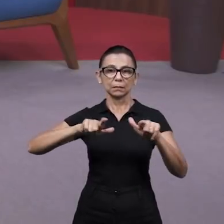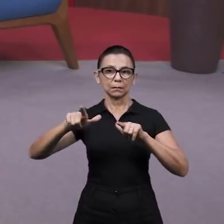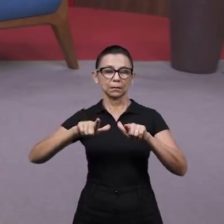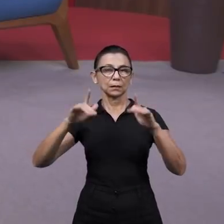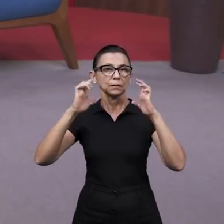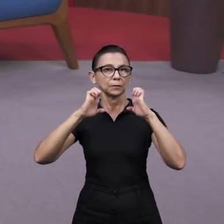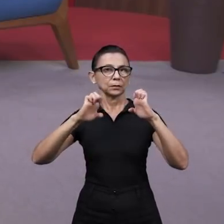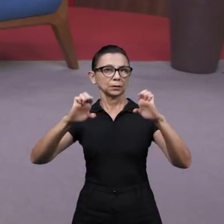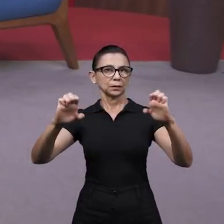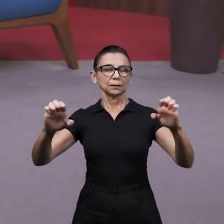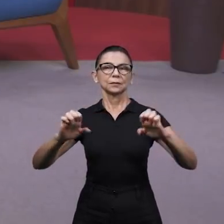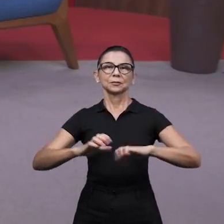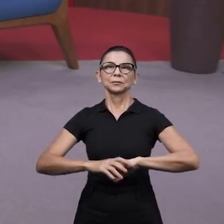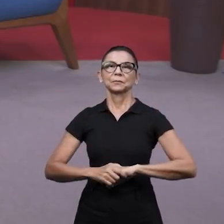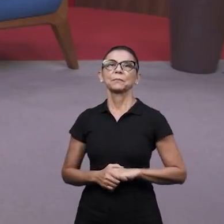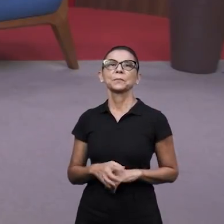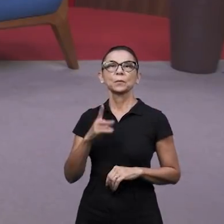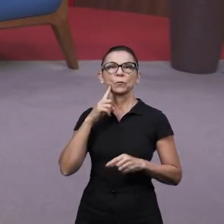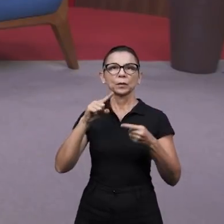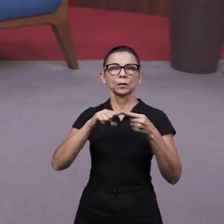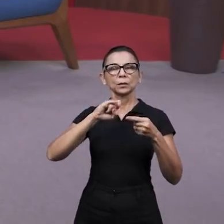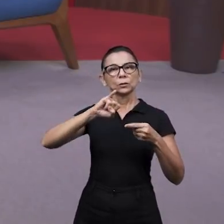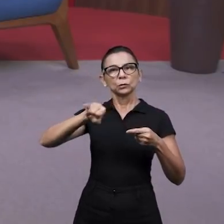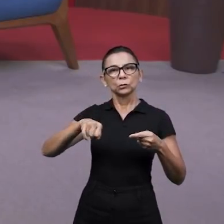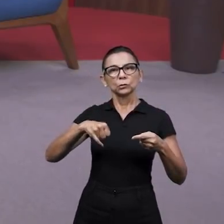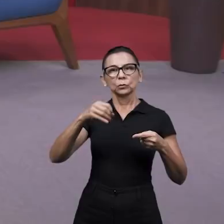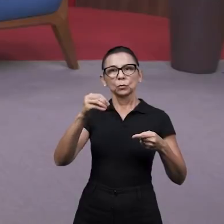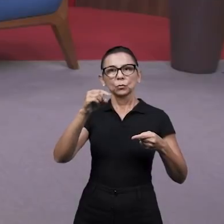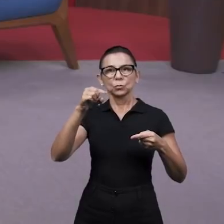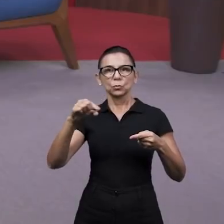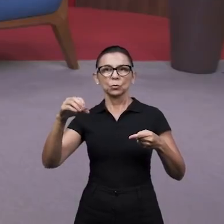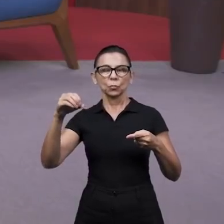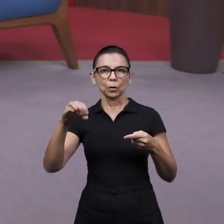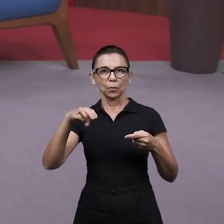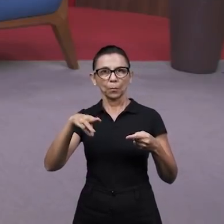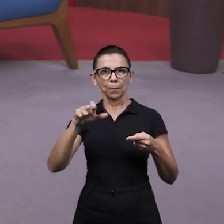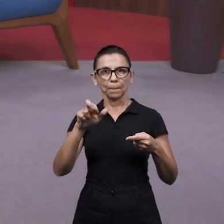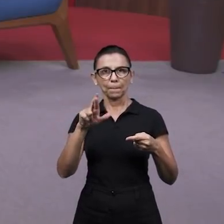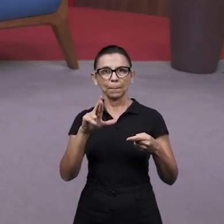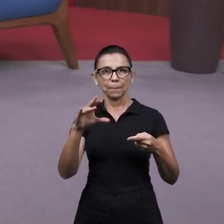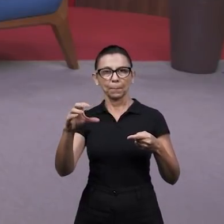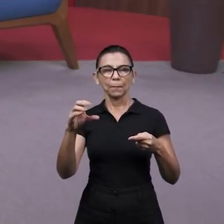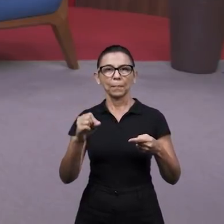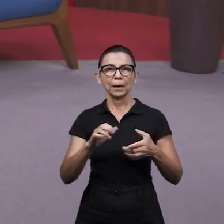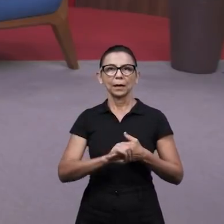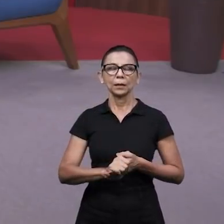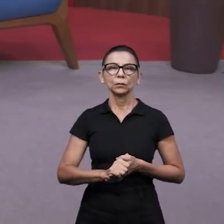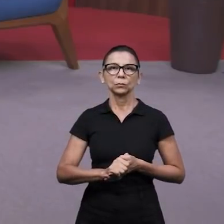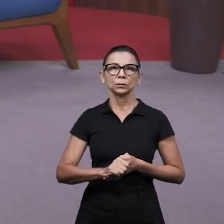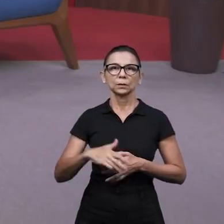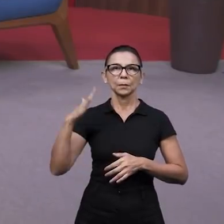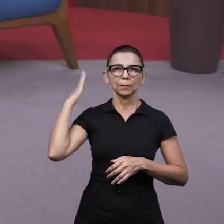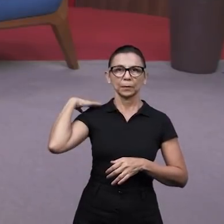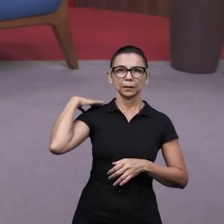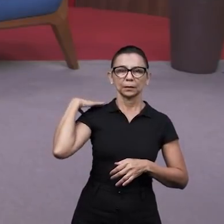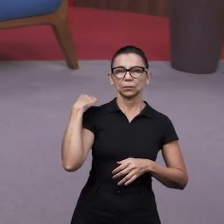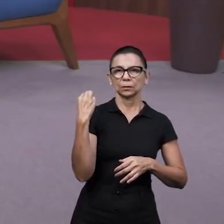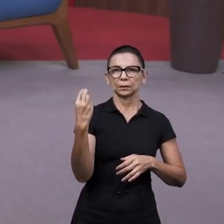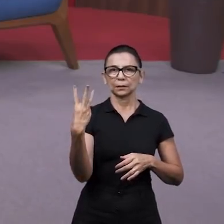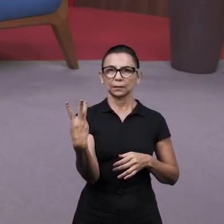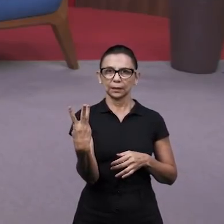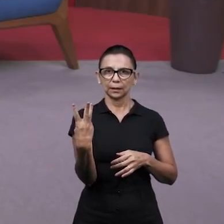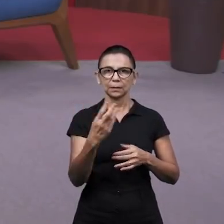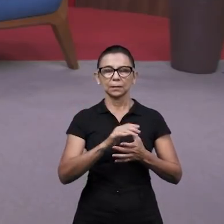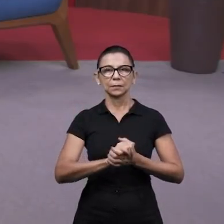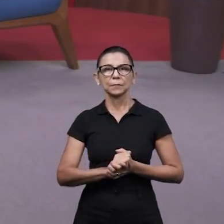e que enviaram. É o João Marcos, que é de Praia da Costa 3, igreja conhecida como Moby Dick, aqui em Vila Velha, e o Rafael, da